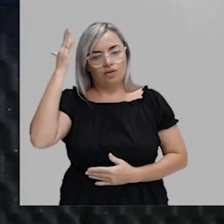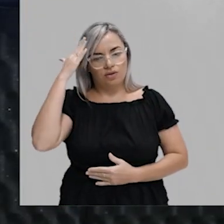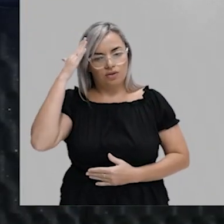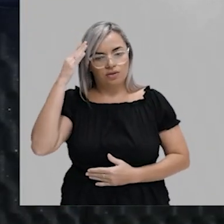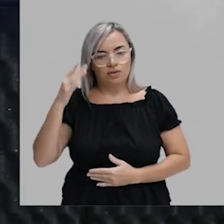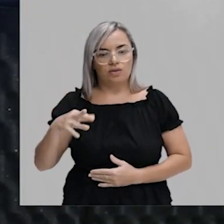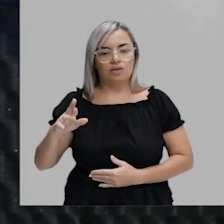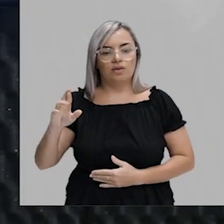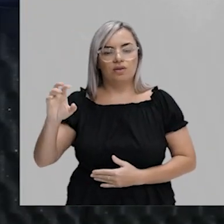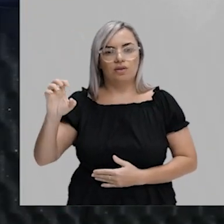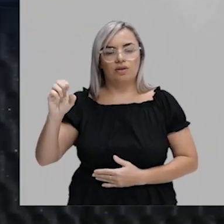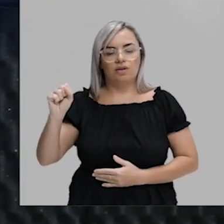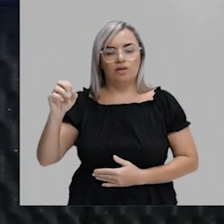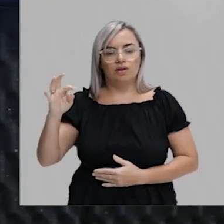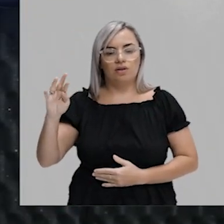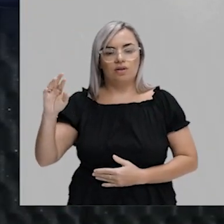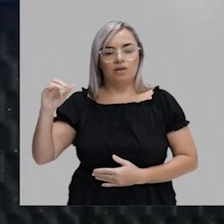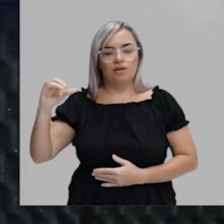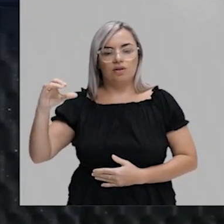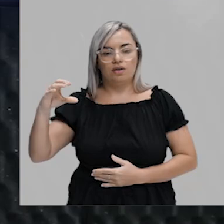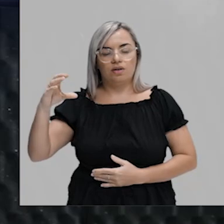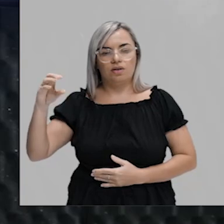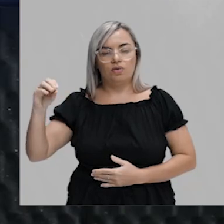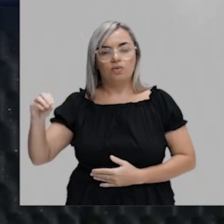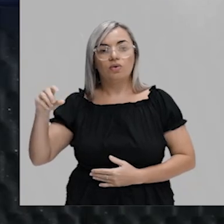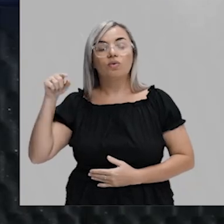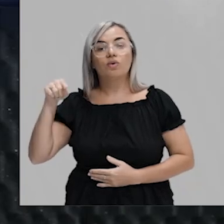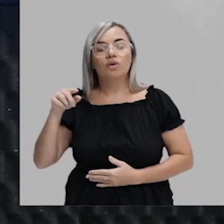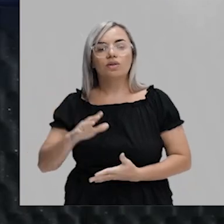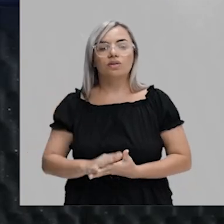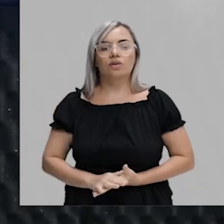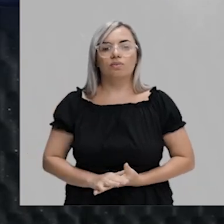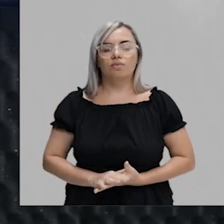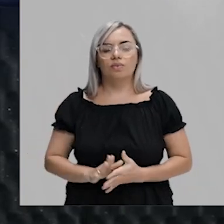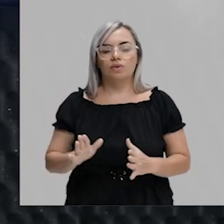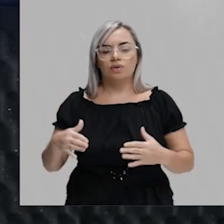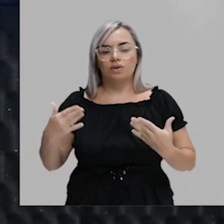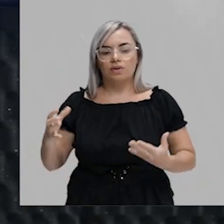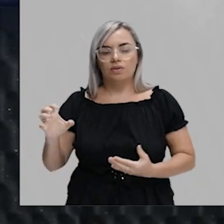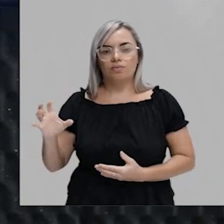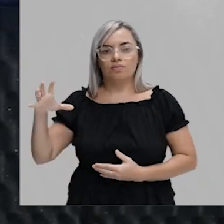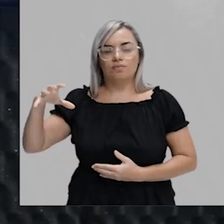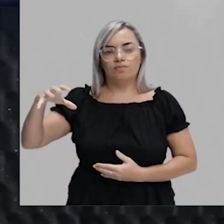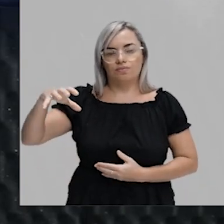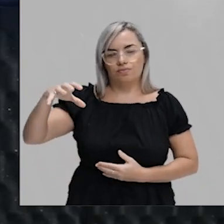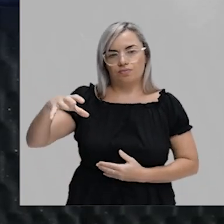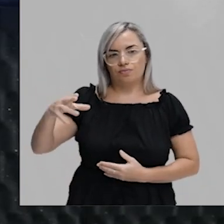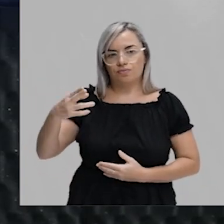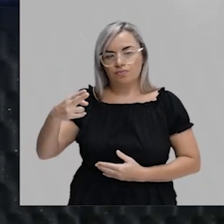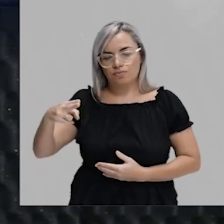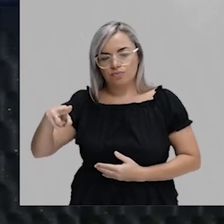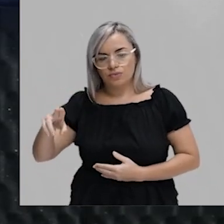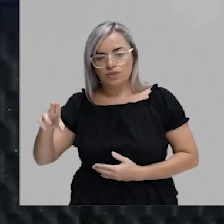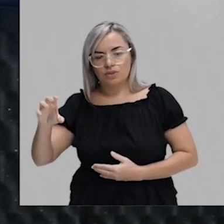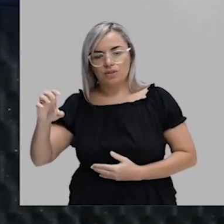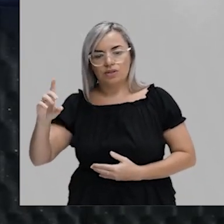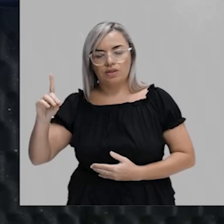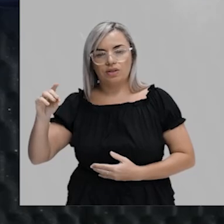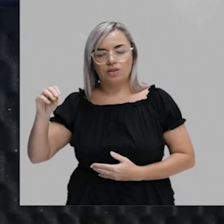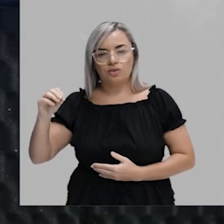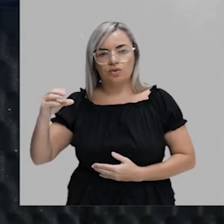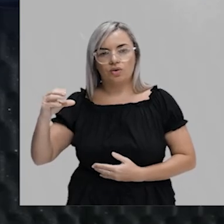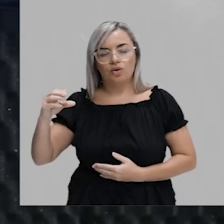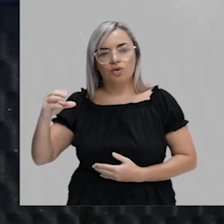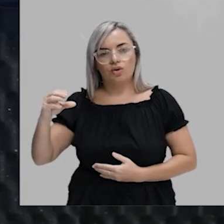aula onde eu expliquei o que é. Enzima de restrição também é chamado de endonucleases